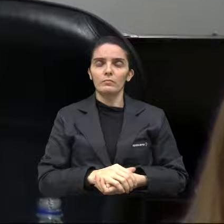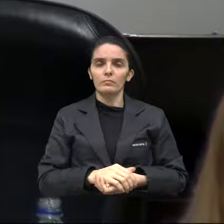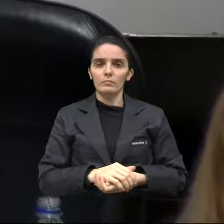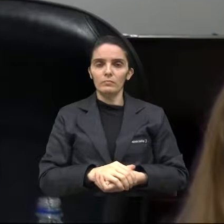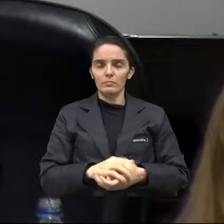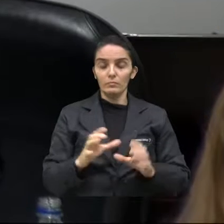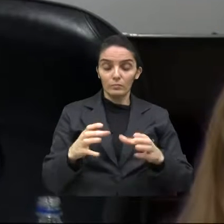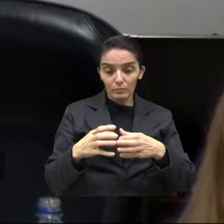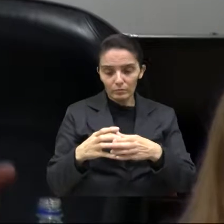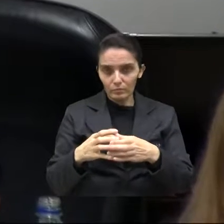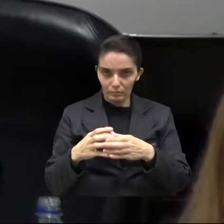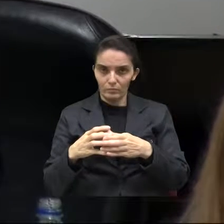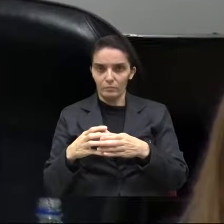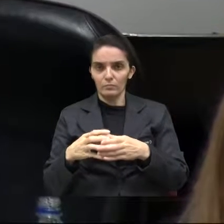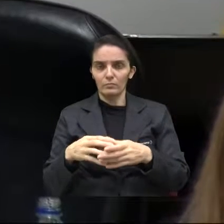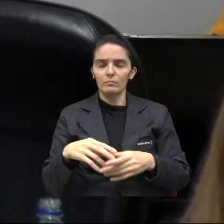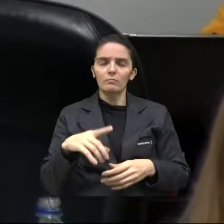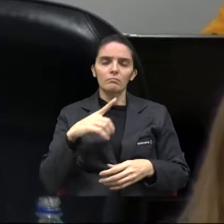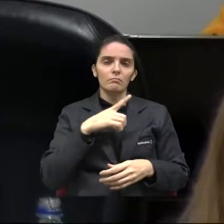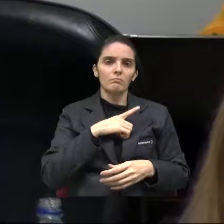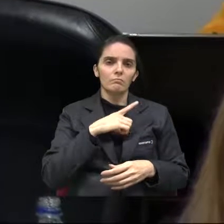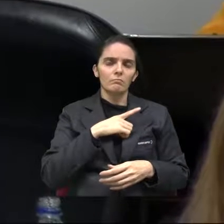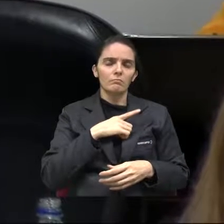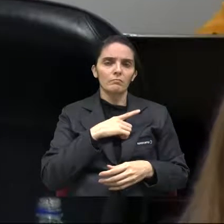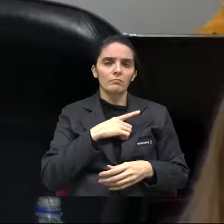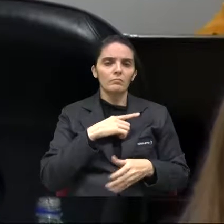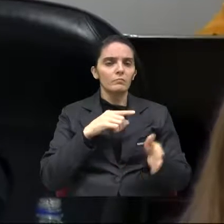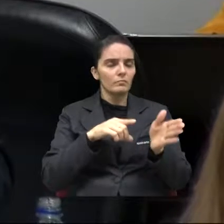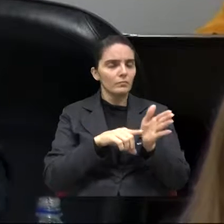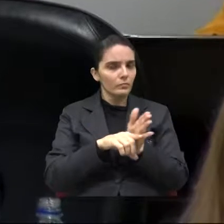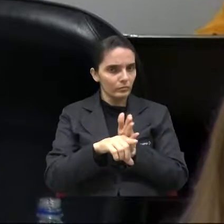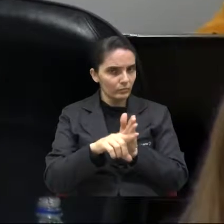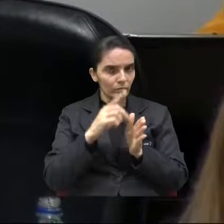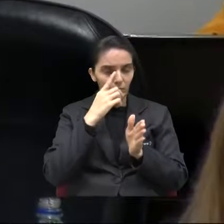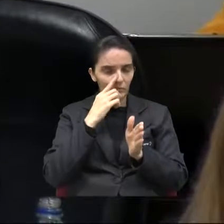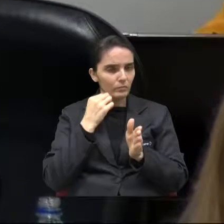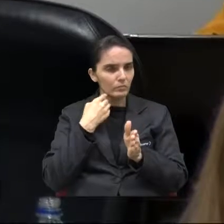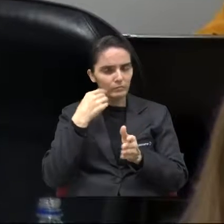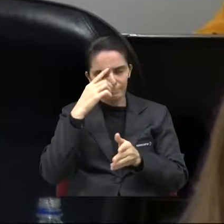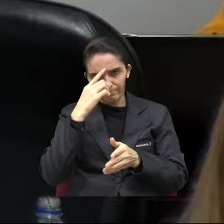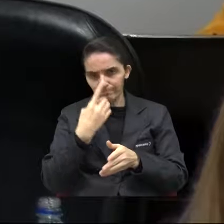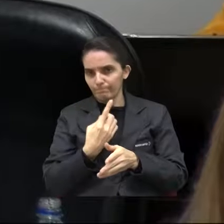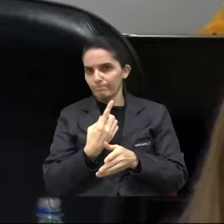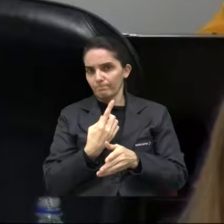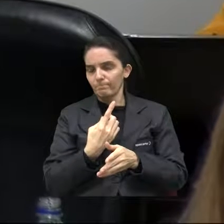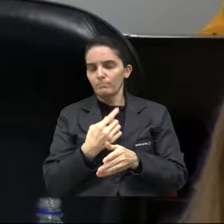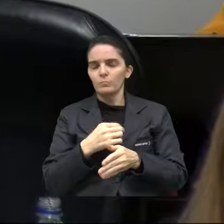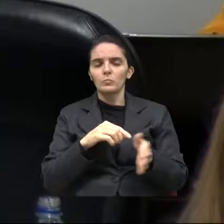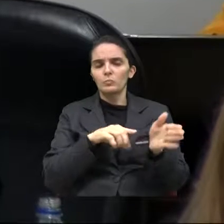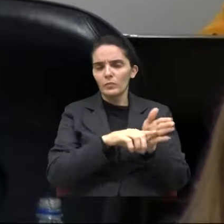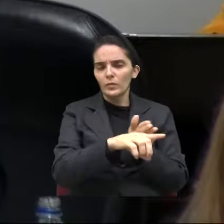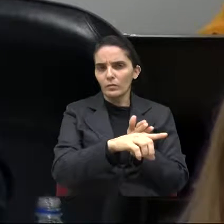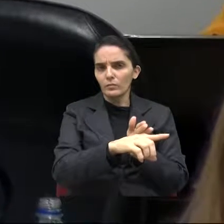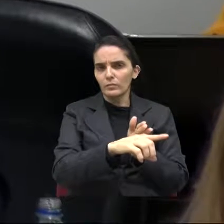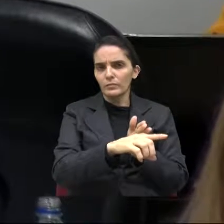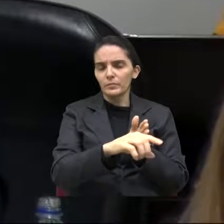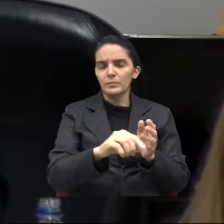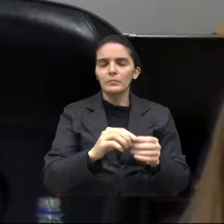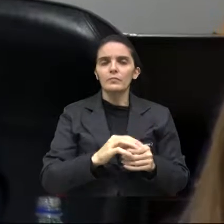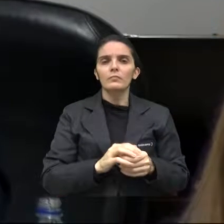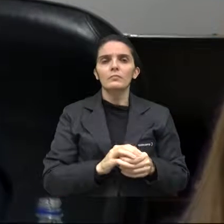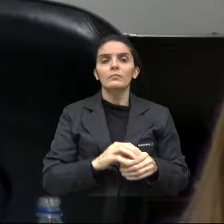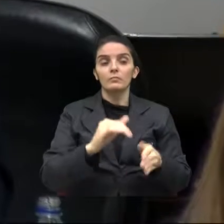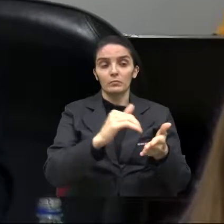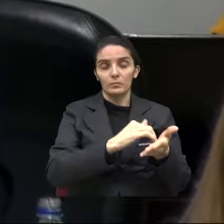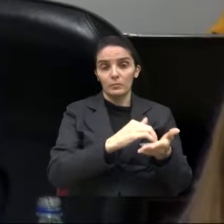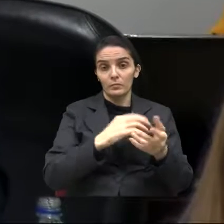aqui. Não é? Houve até uma indagação da minha parte para com o secretário via fone e ele me